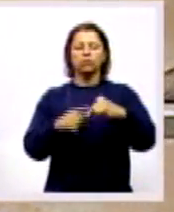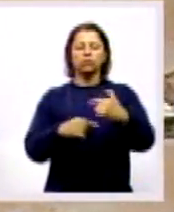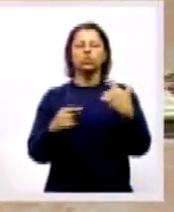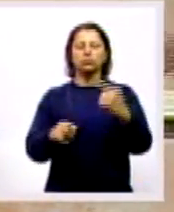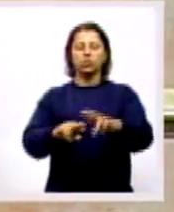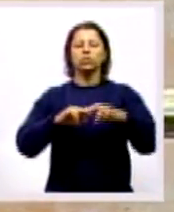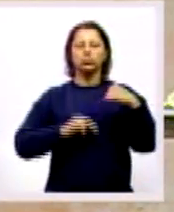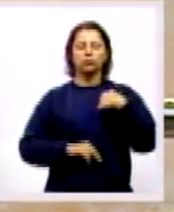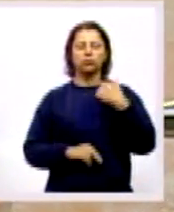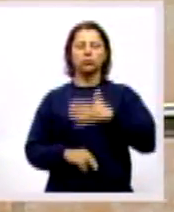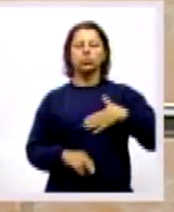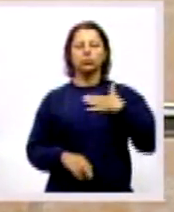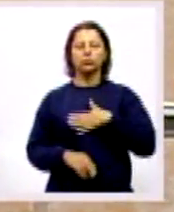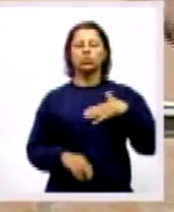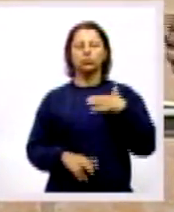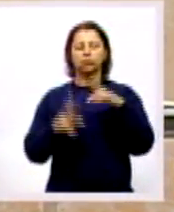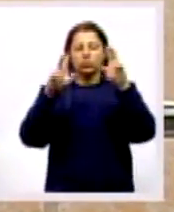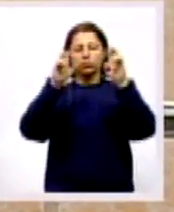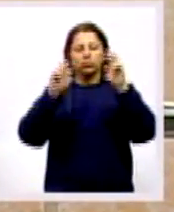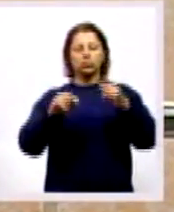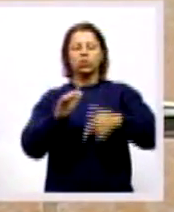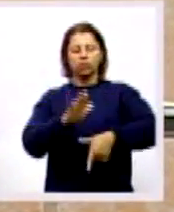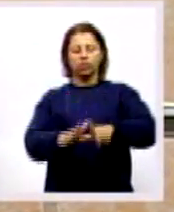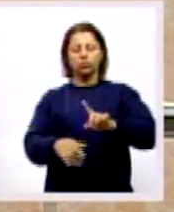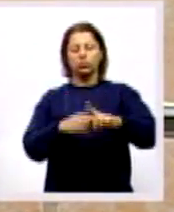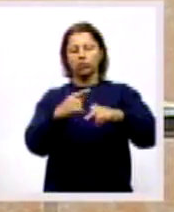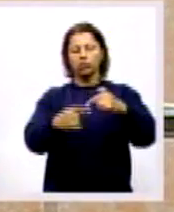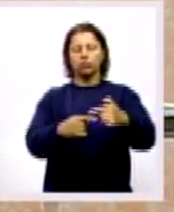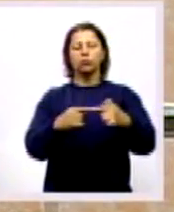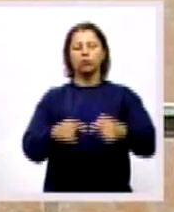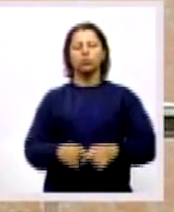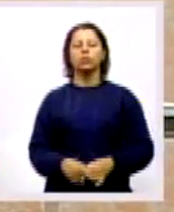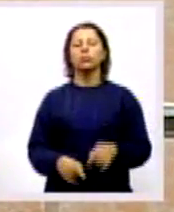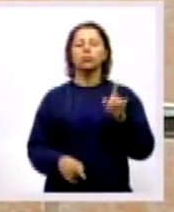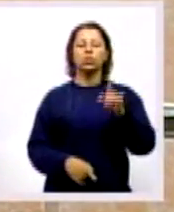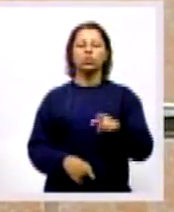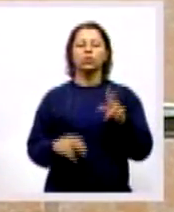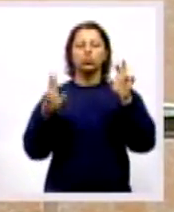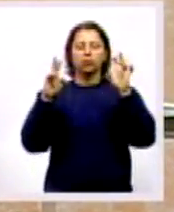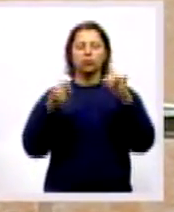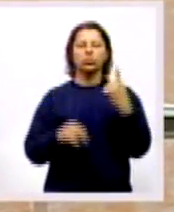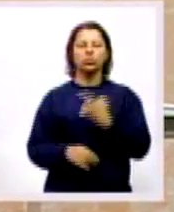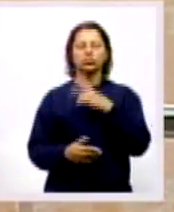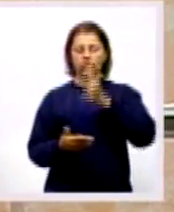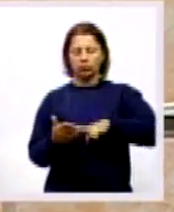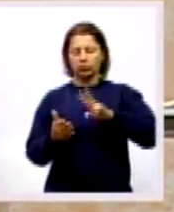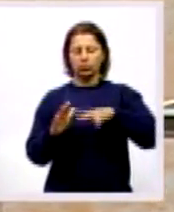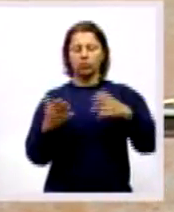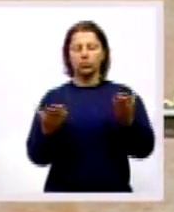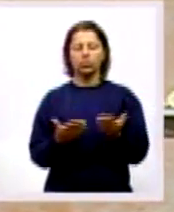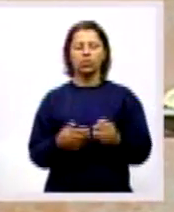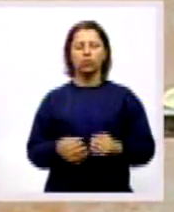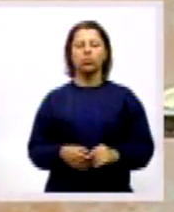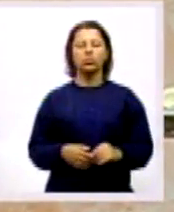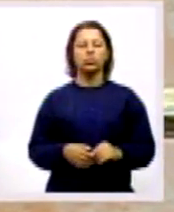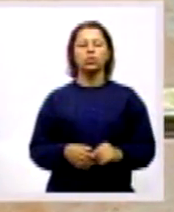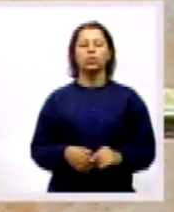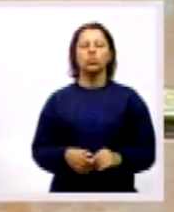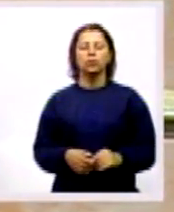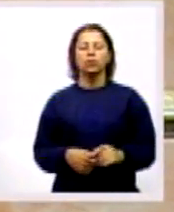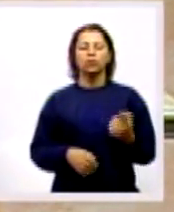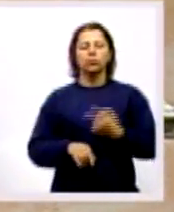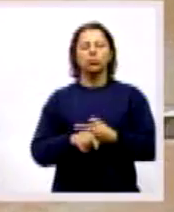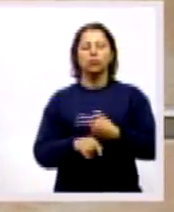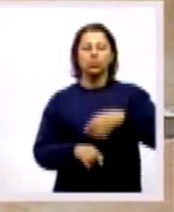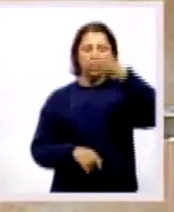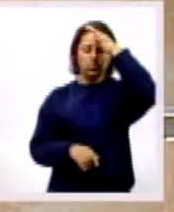termo antes e depois, que é justamente o título deste texto que nós lemos hoje. O tempo do